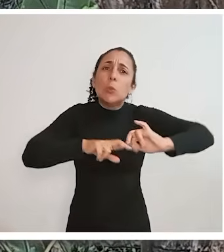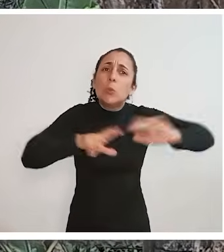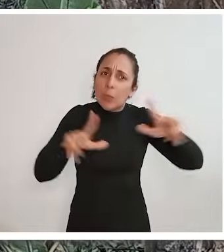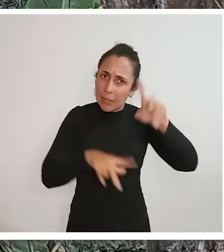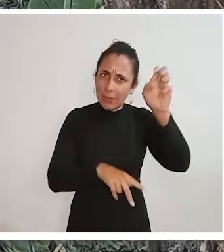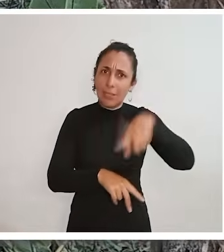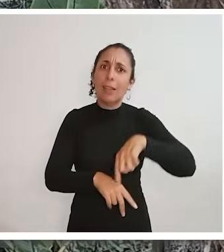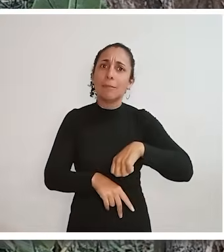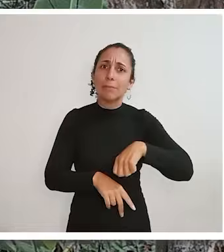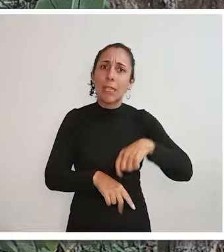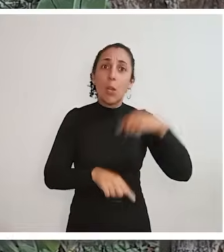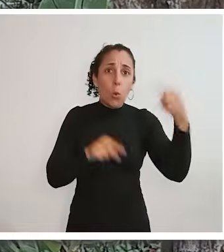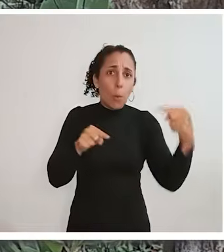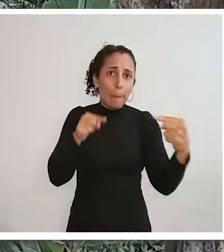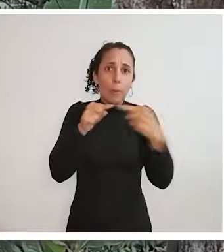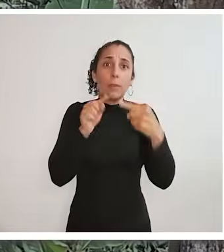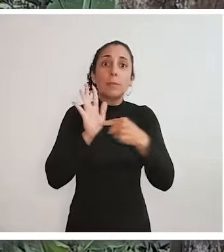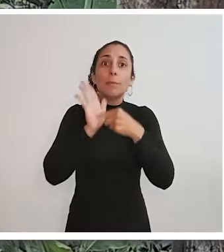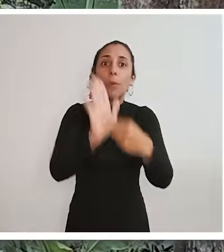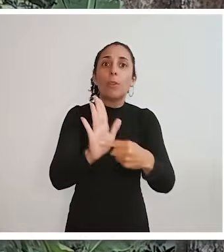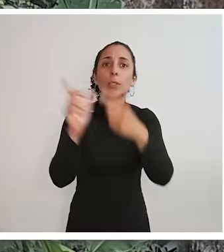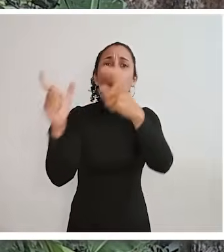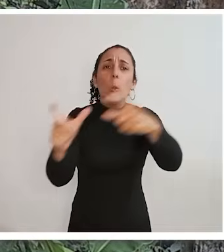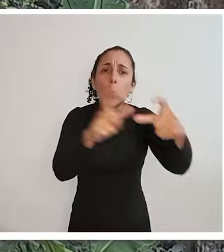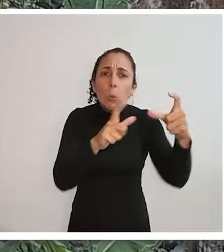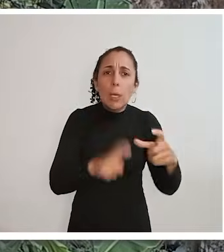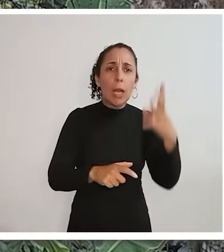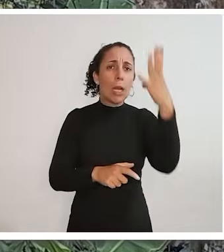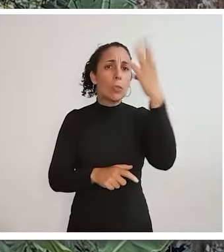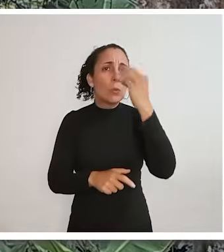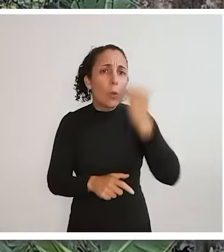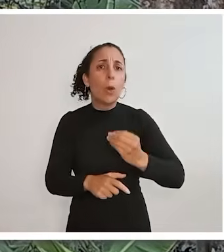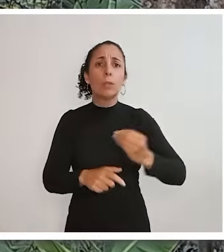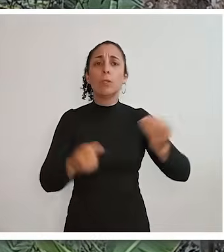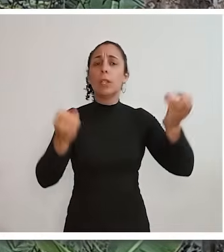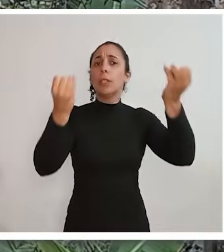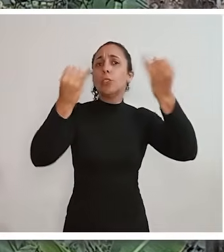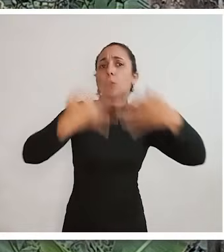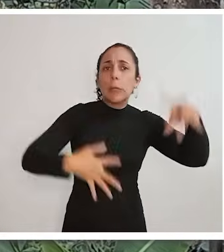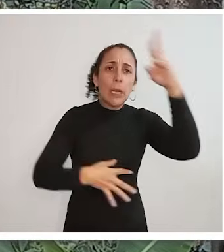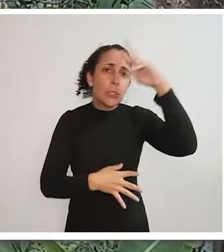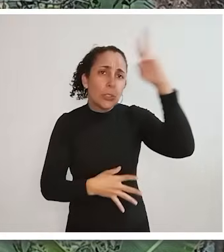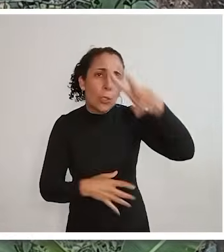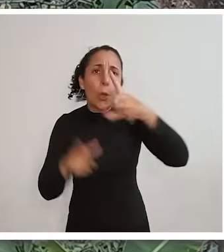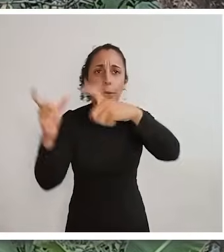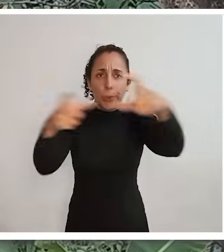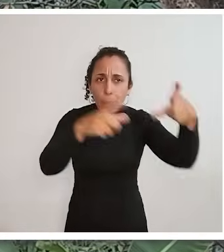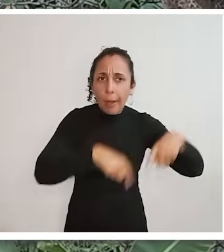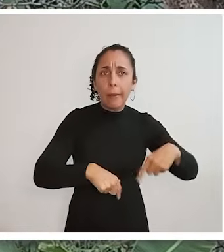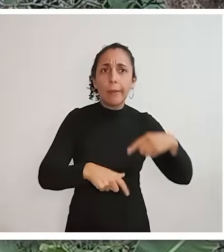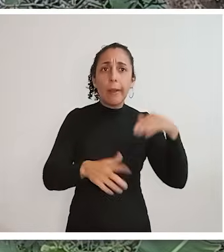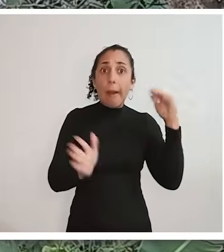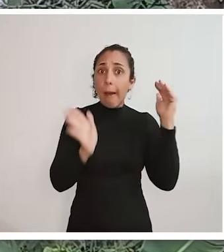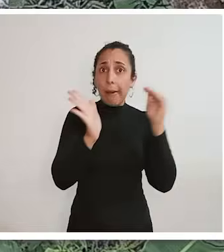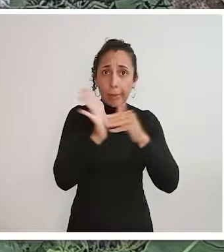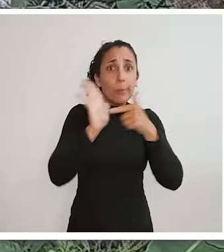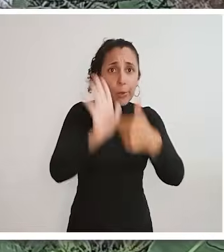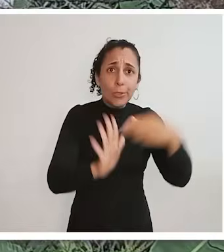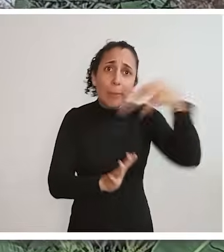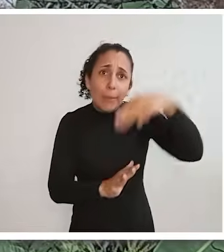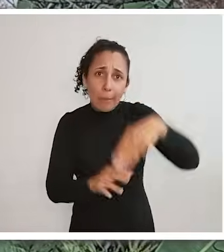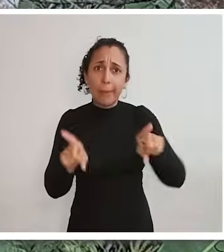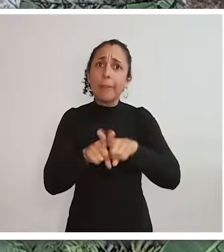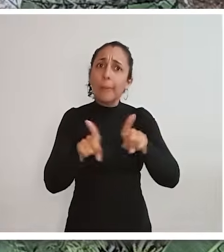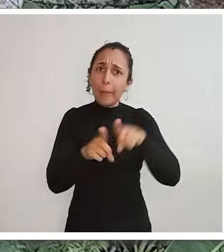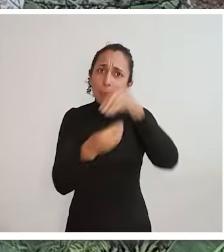até aqui, você já percebeu que o canal Trips e Fotos é diferente. O objetivo é mostrar os lugares de uma forma diferente, cruzando